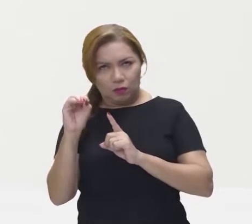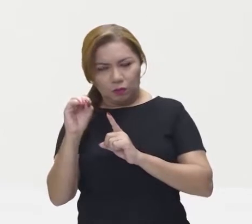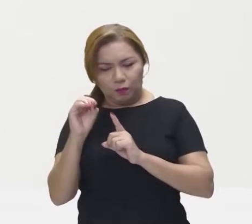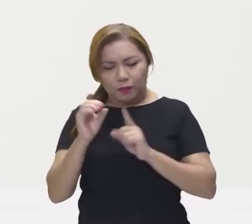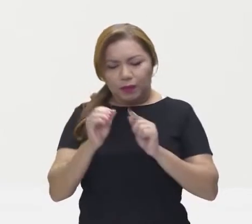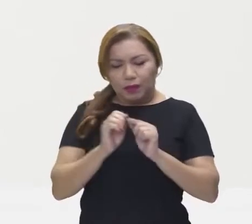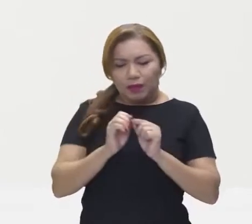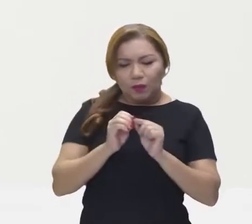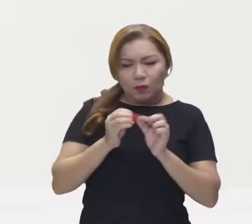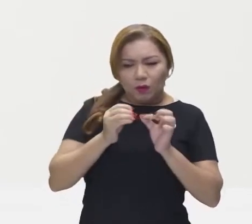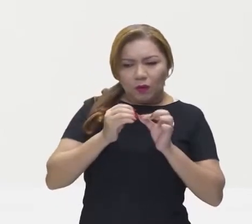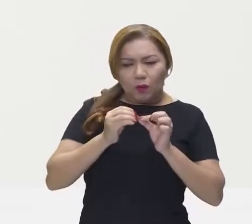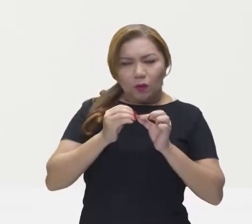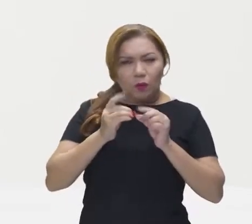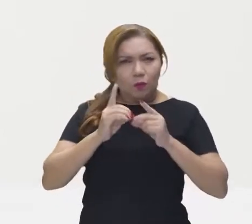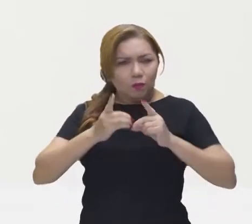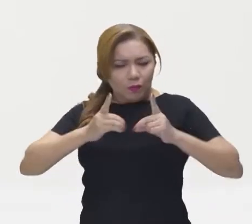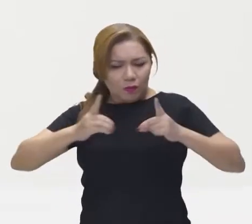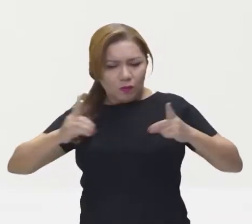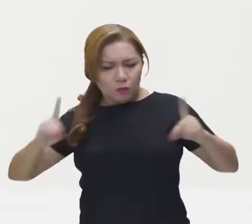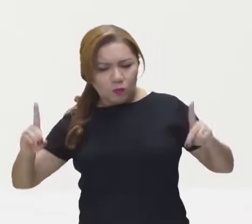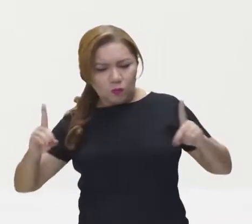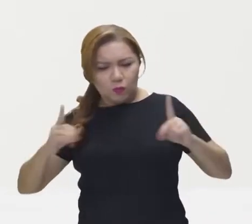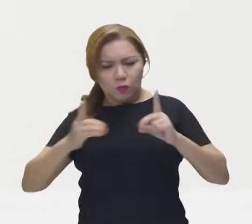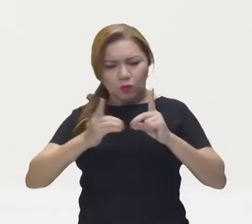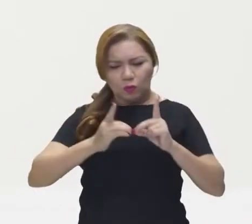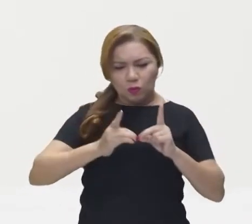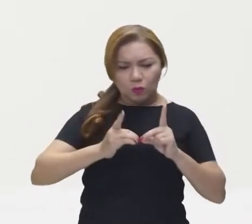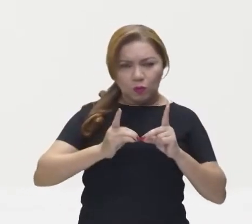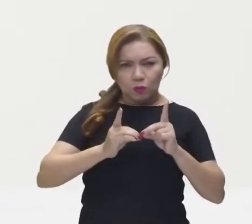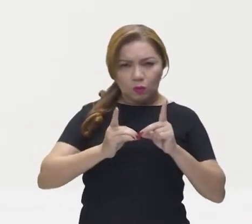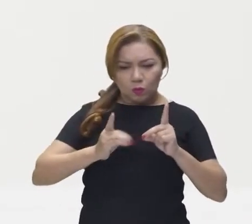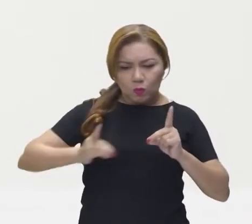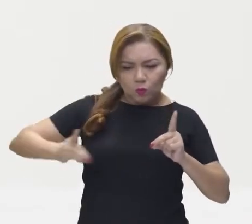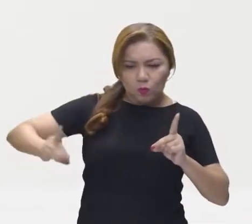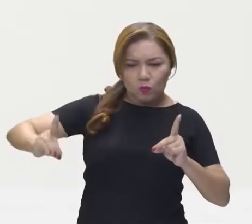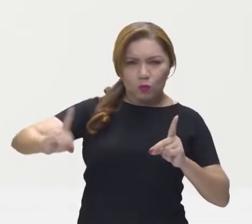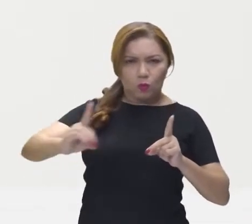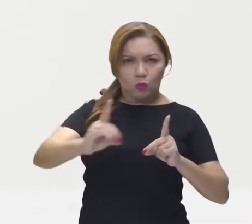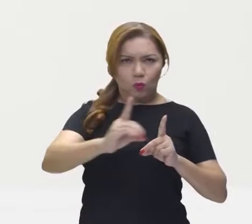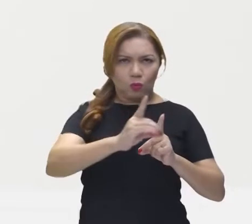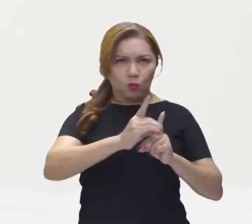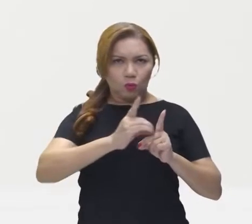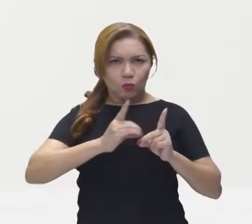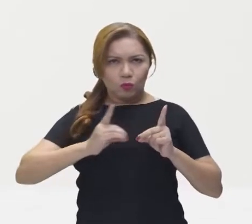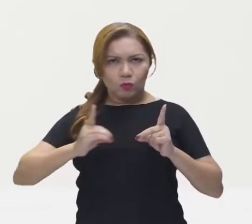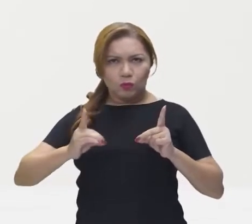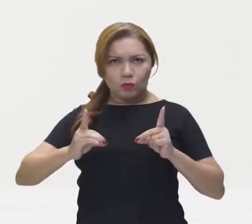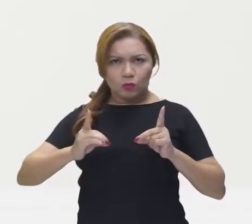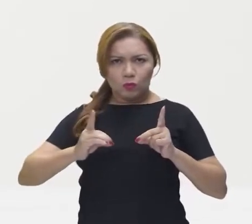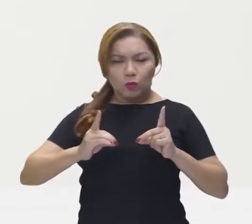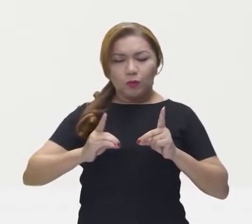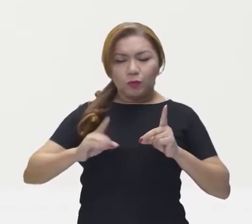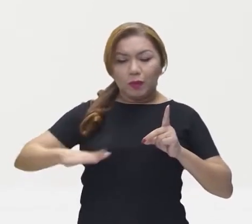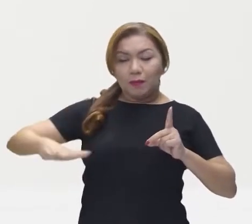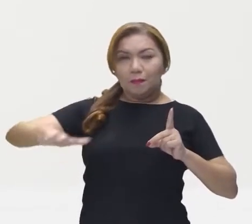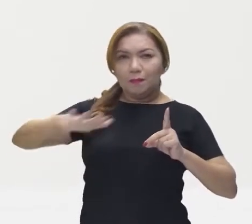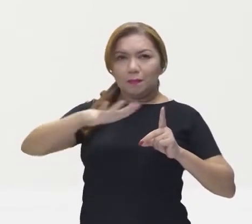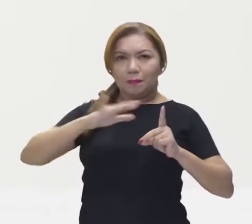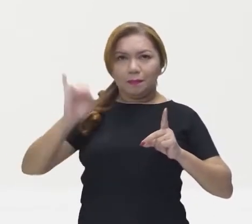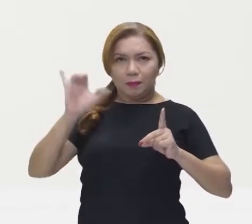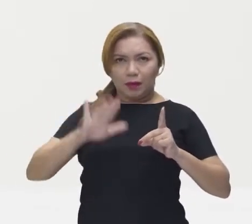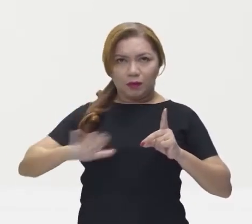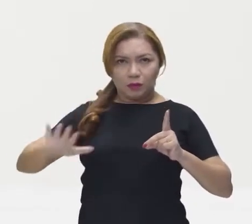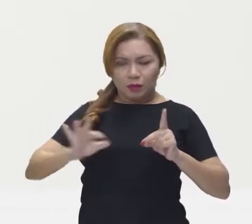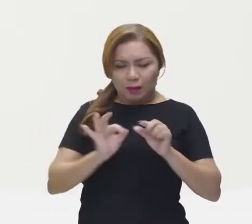bidimensionais. Ele é definido como uma medida do contorno de uma figura geométrica. Logo, é uma medida de